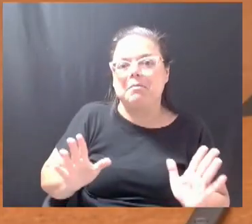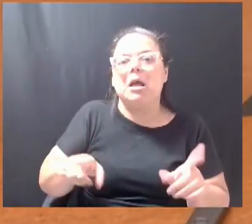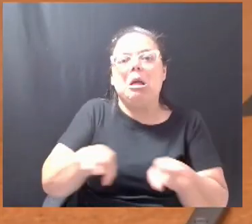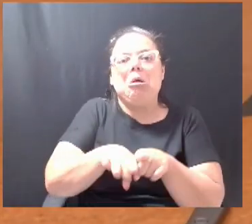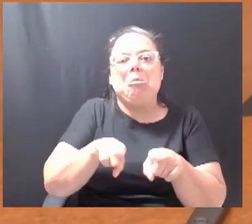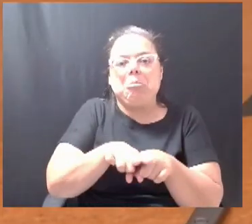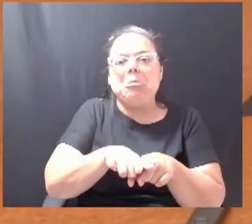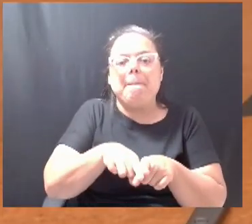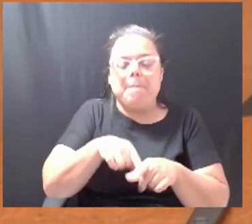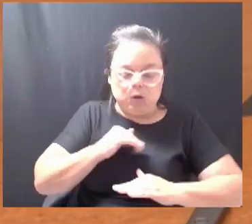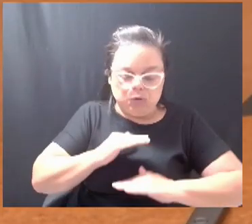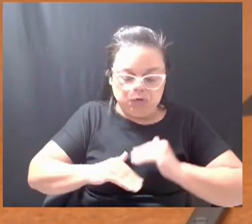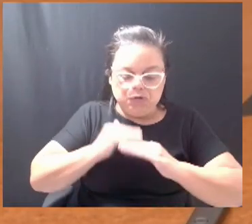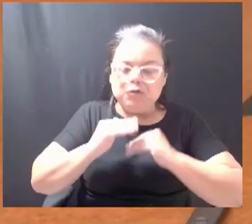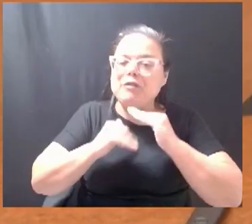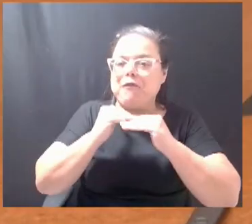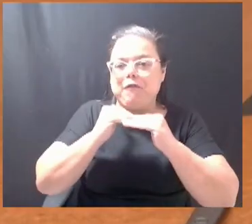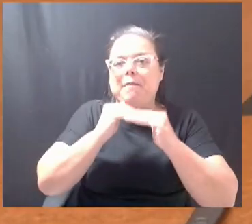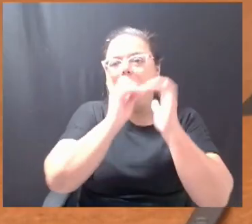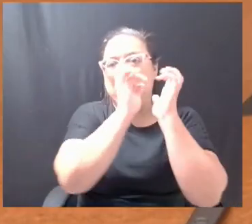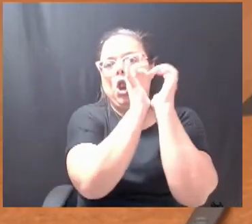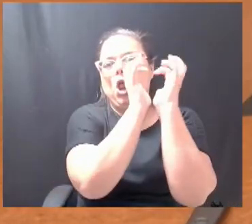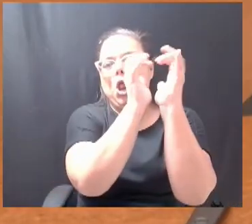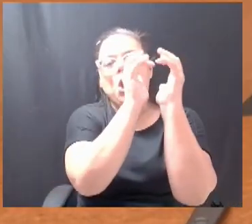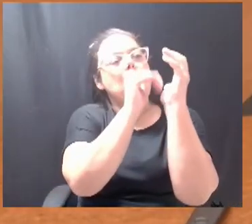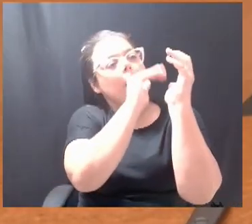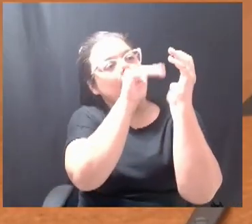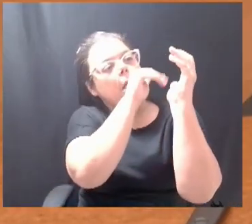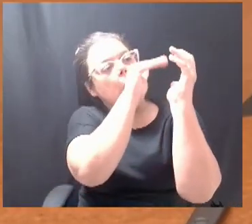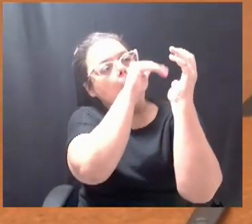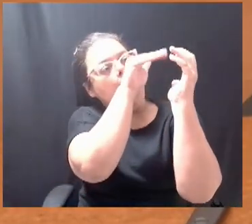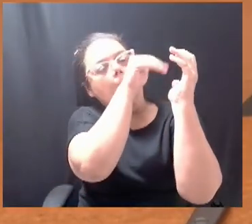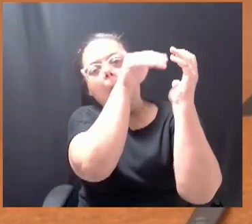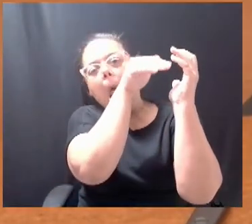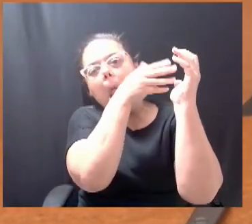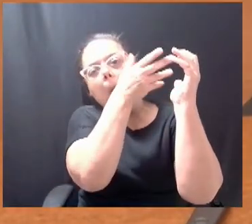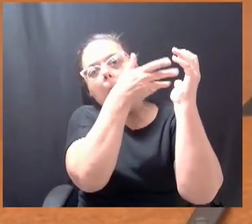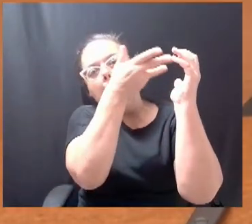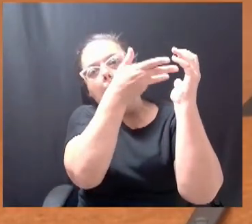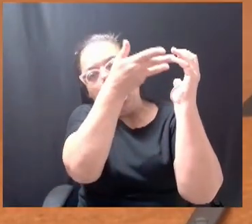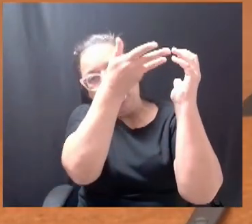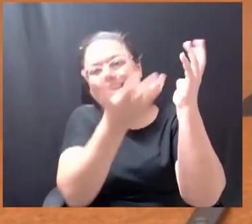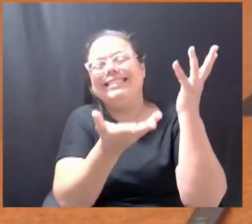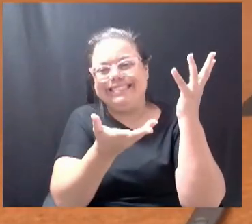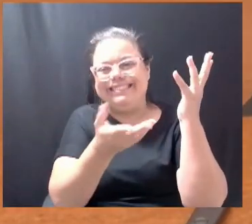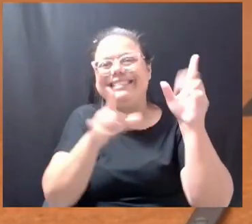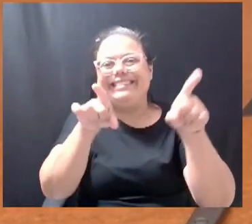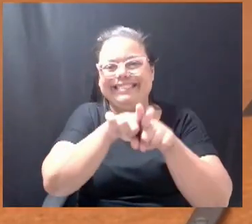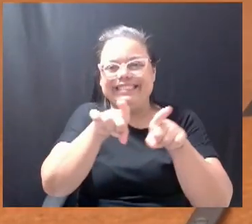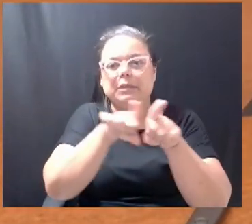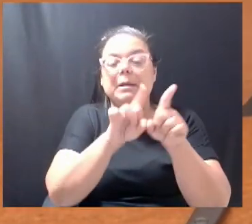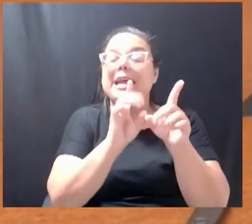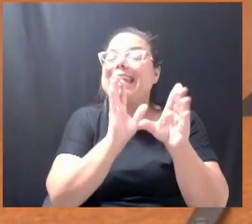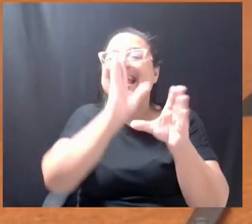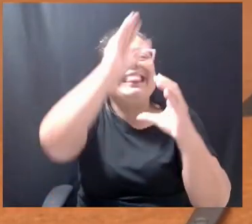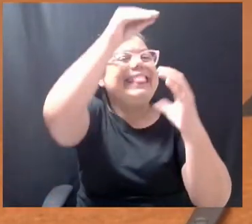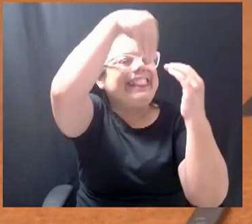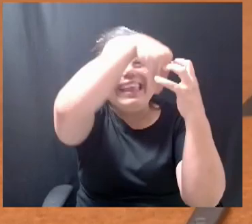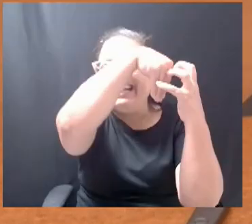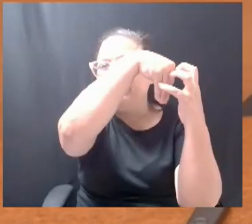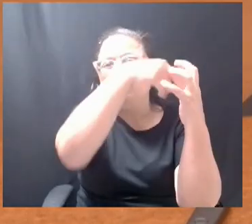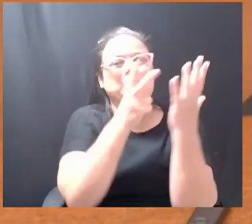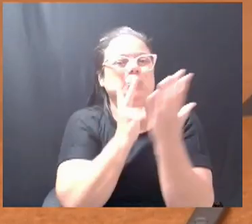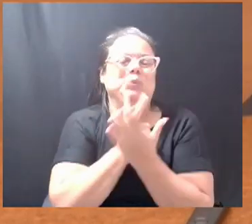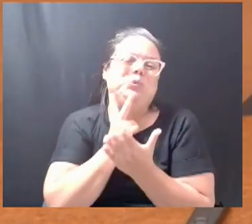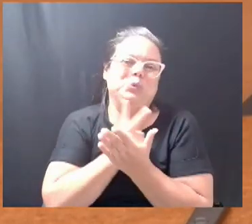cérebro, a partir de intervenções externas, né? Sim, sim. Né? Exatamente. É um